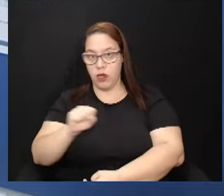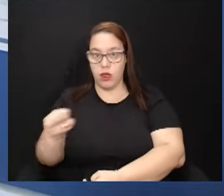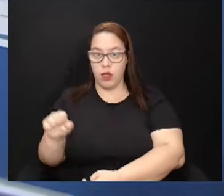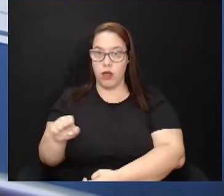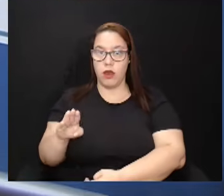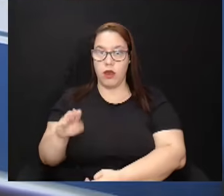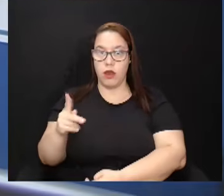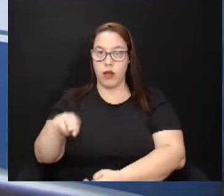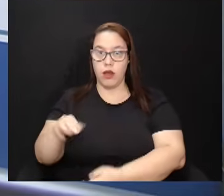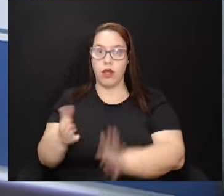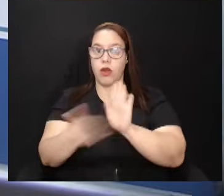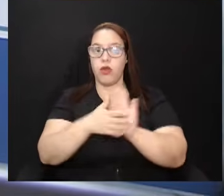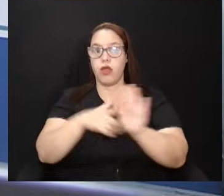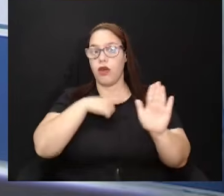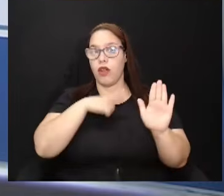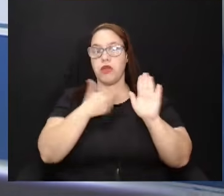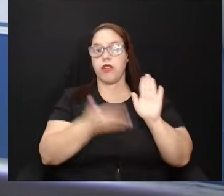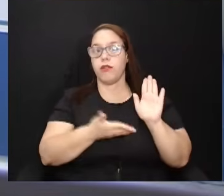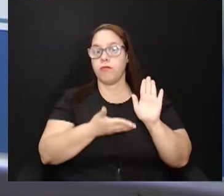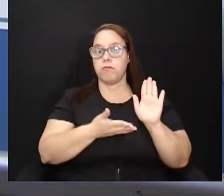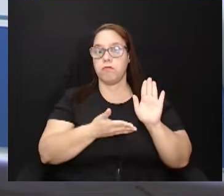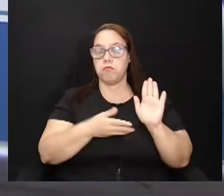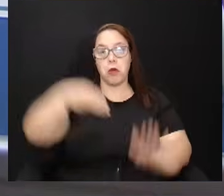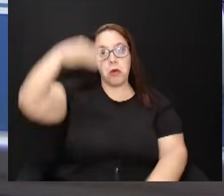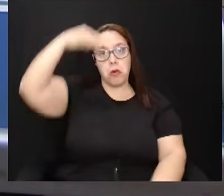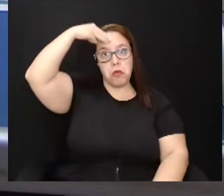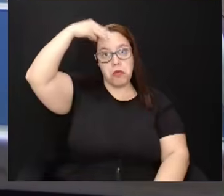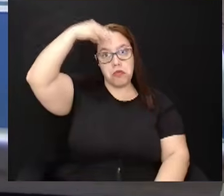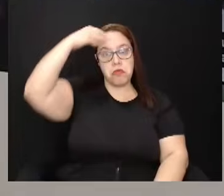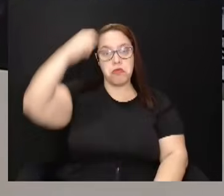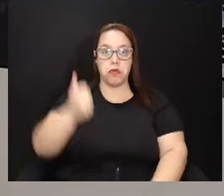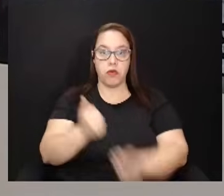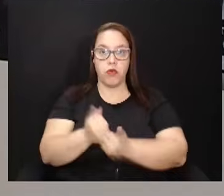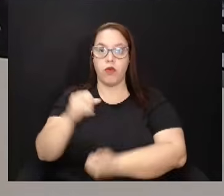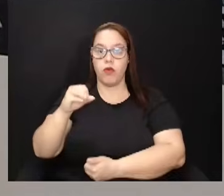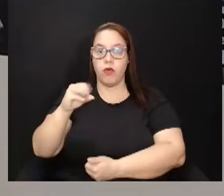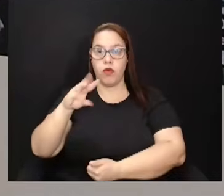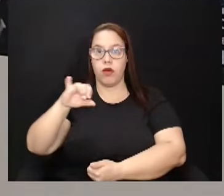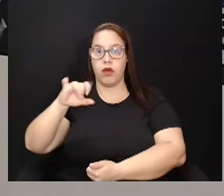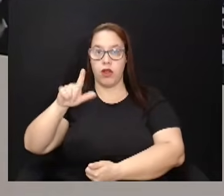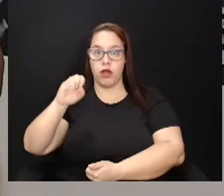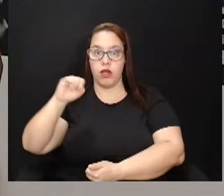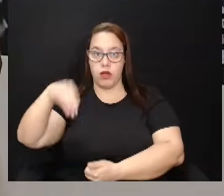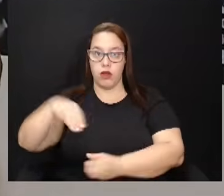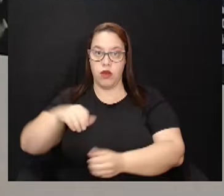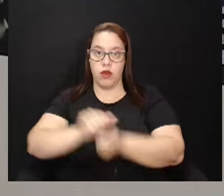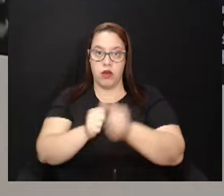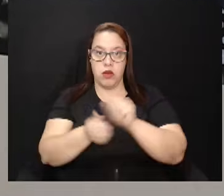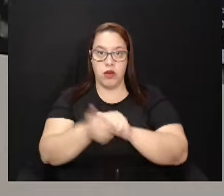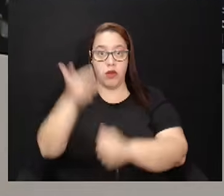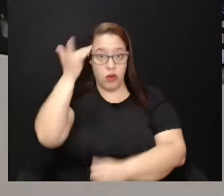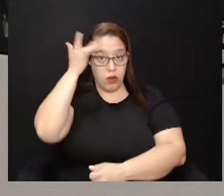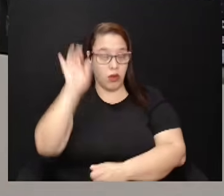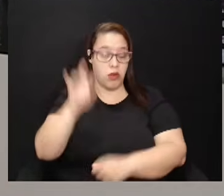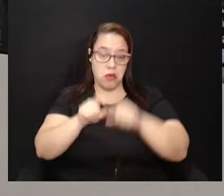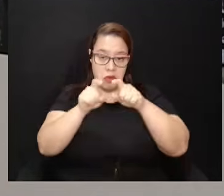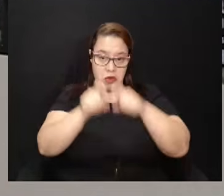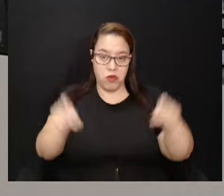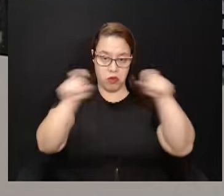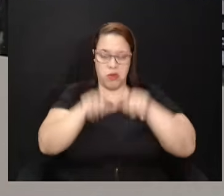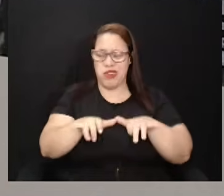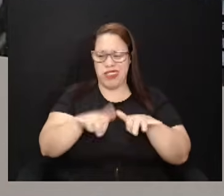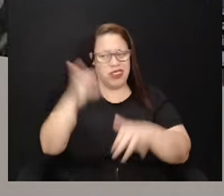aqui. Meu sobrinho me deu uma mão, o William, me deu uma mão, porque eu não entendia muito de computação.